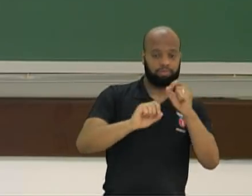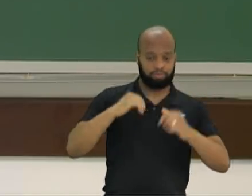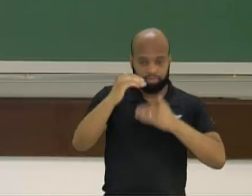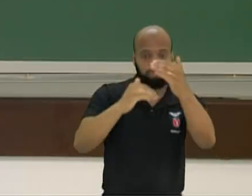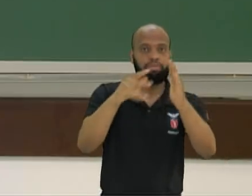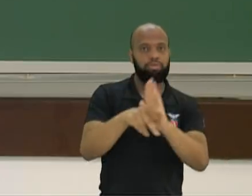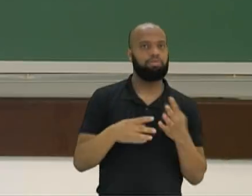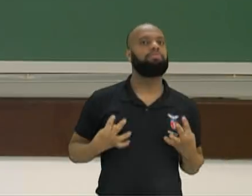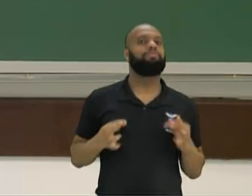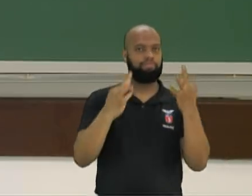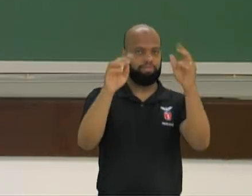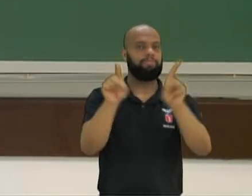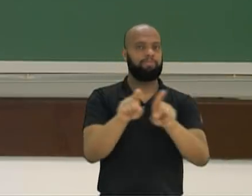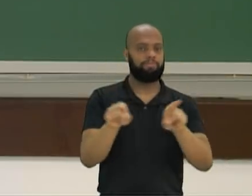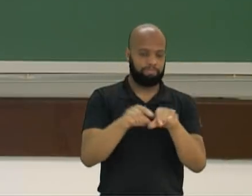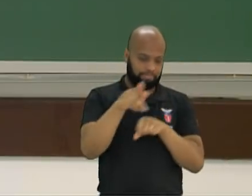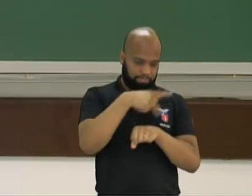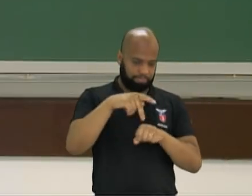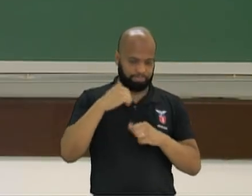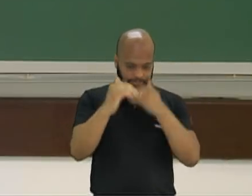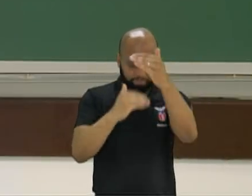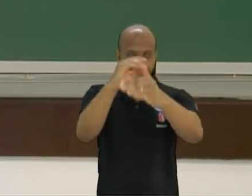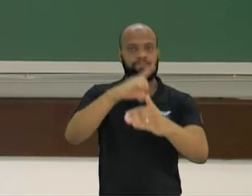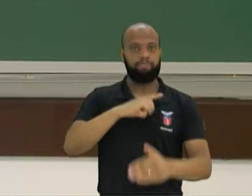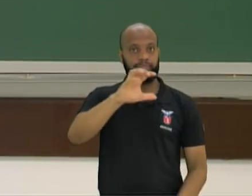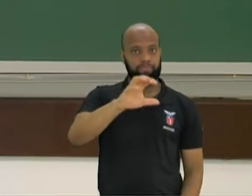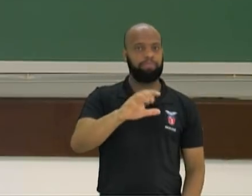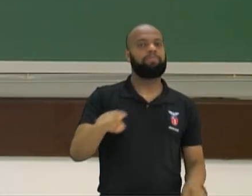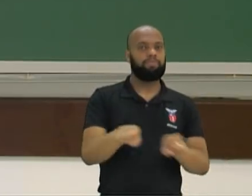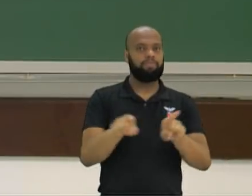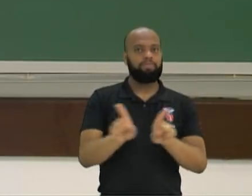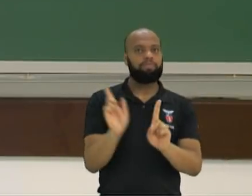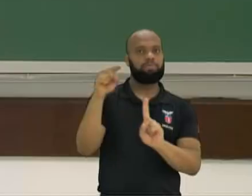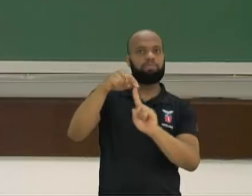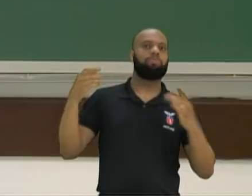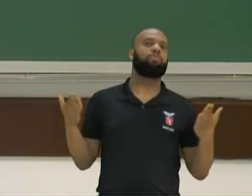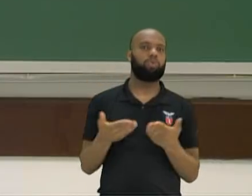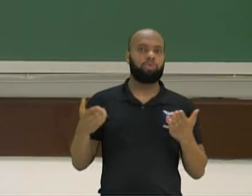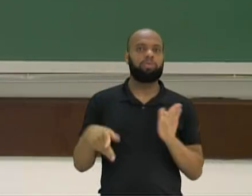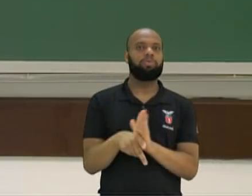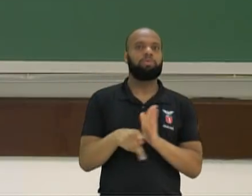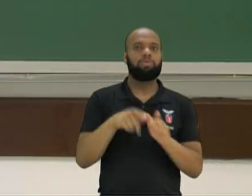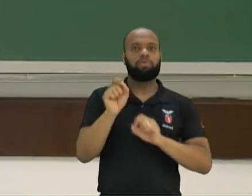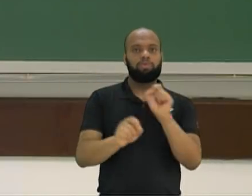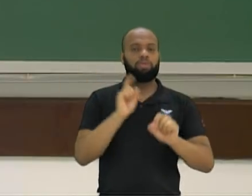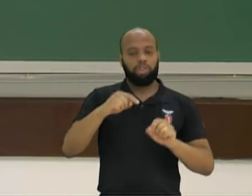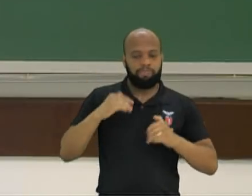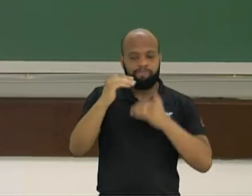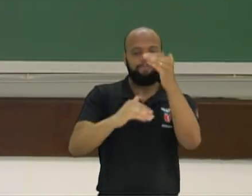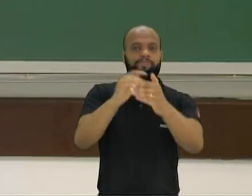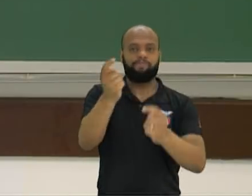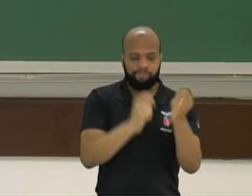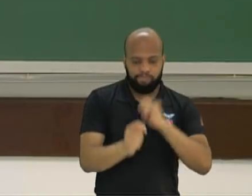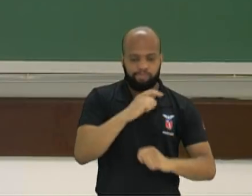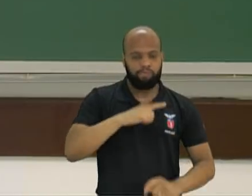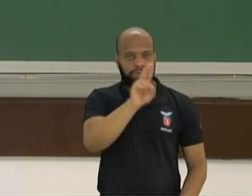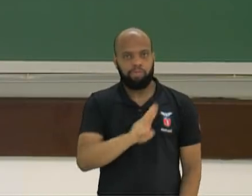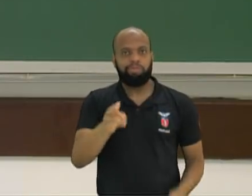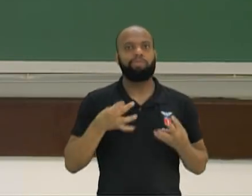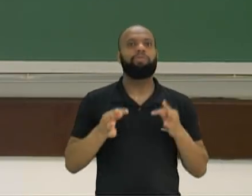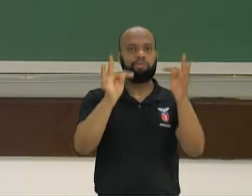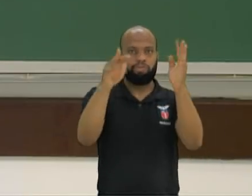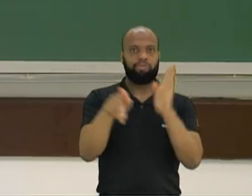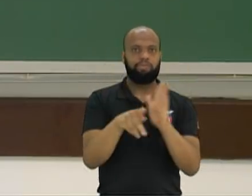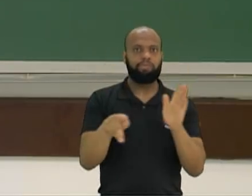desenvolvimento tecnológico. Né? Os países desenvolvidos têm essa tendência hoje do desenvolvimento econômico através das tecnologias